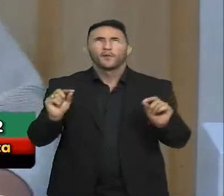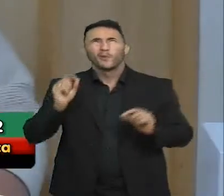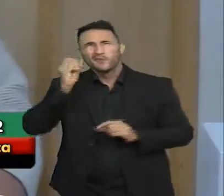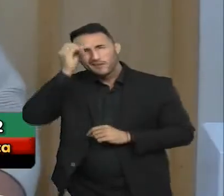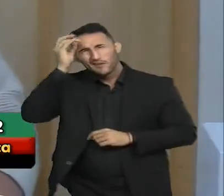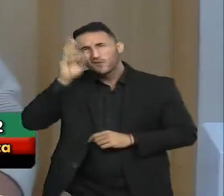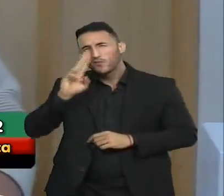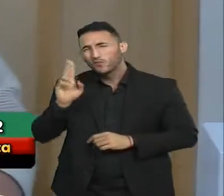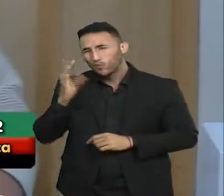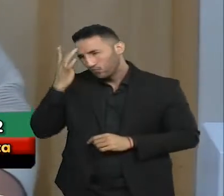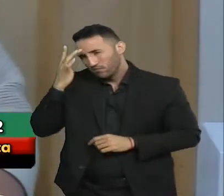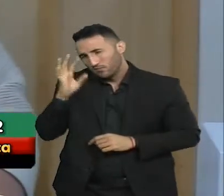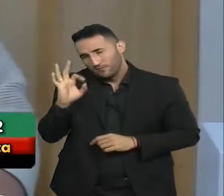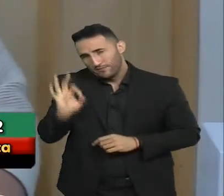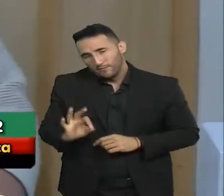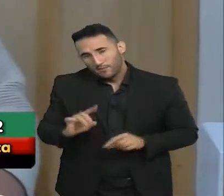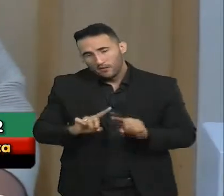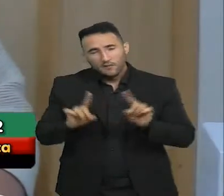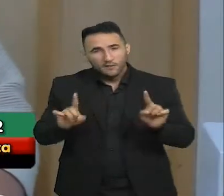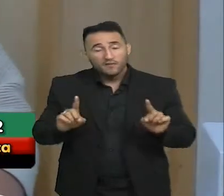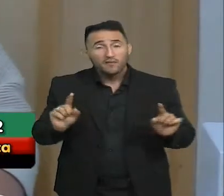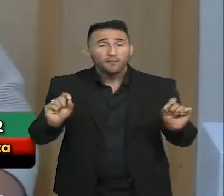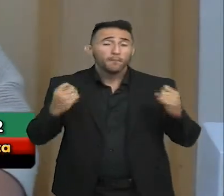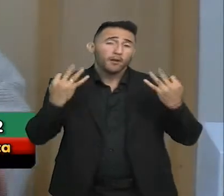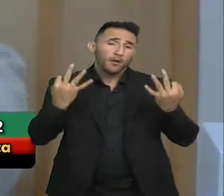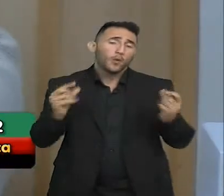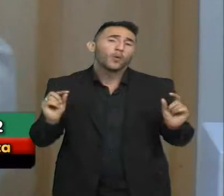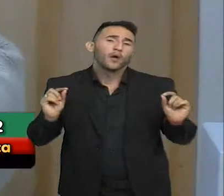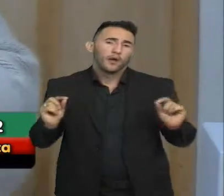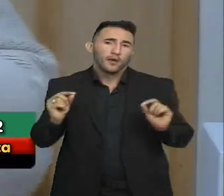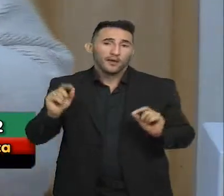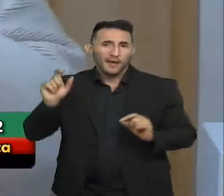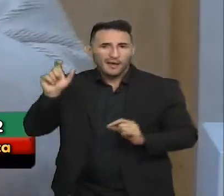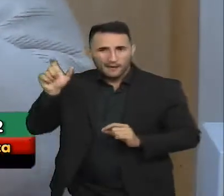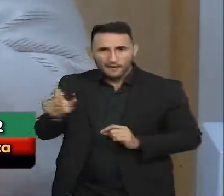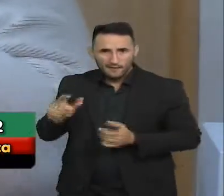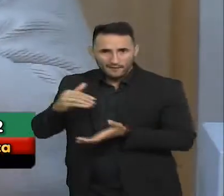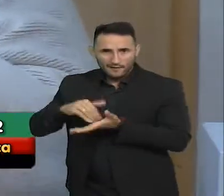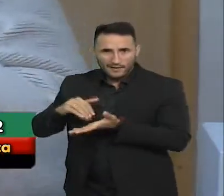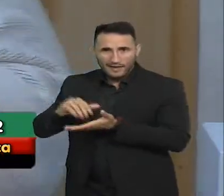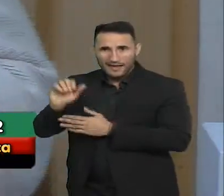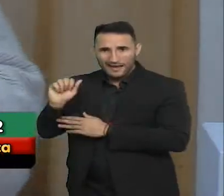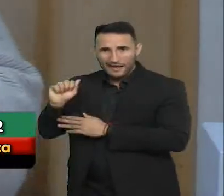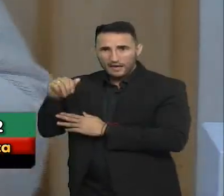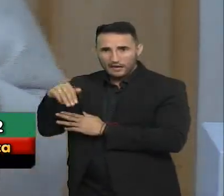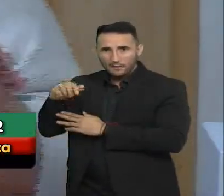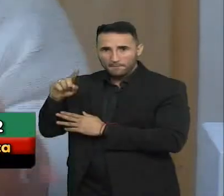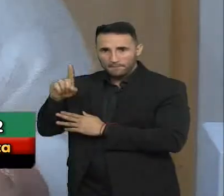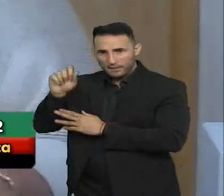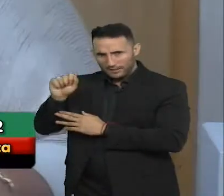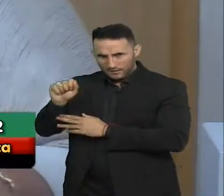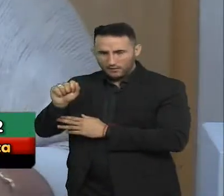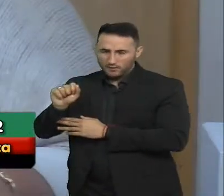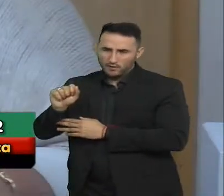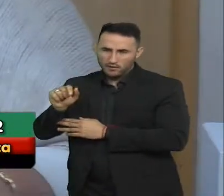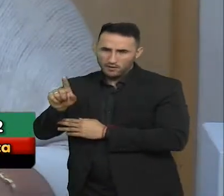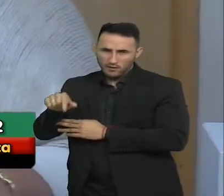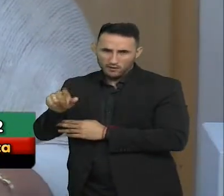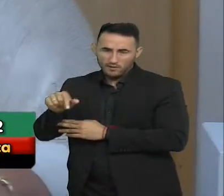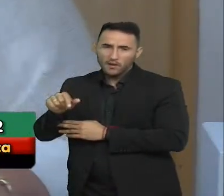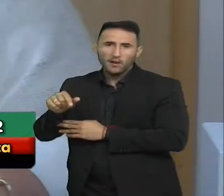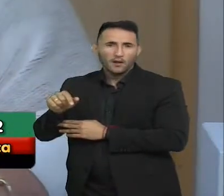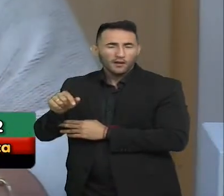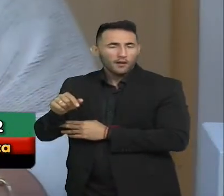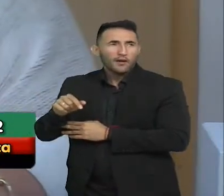a memória. Mas a Amanda, quem conhece a nossa secretária, professora Vânia, ela